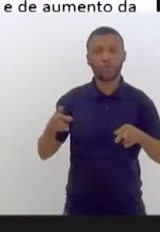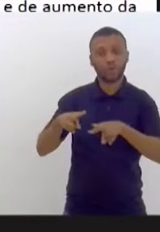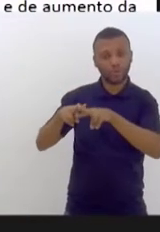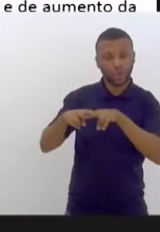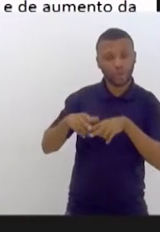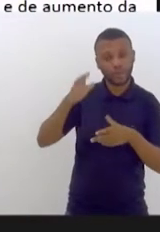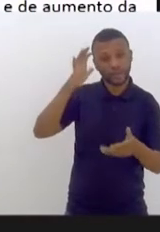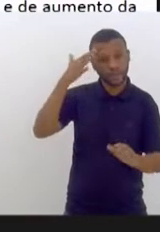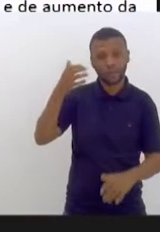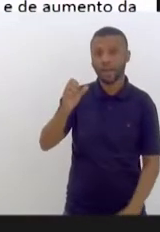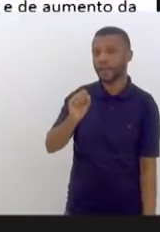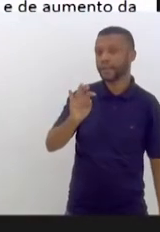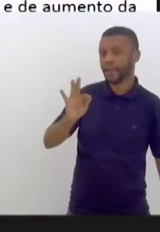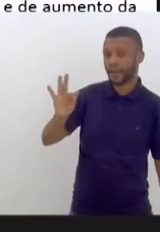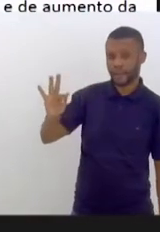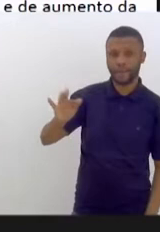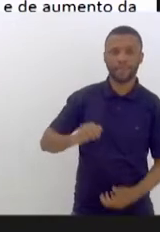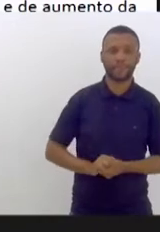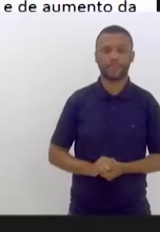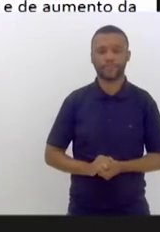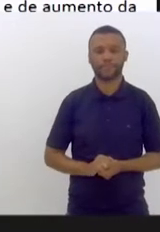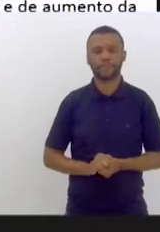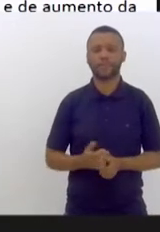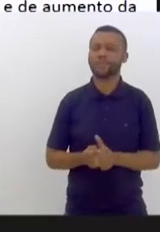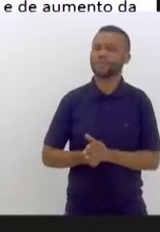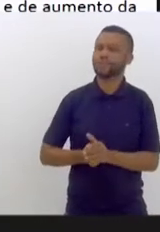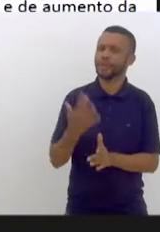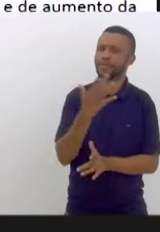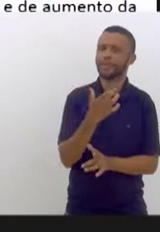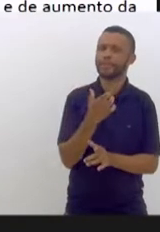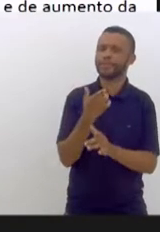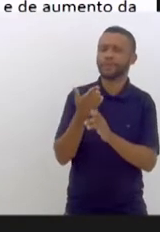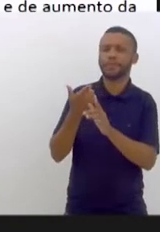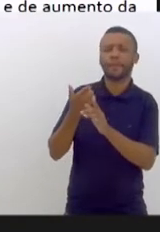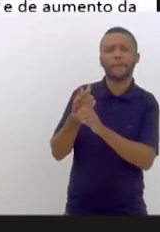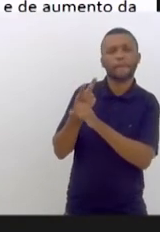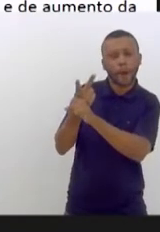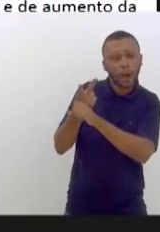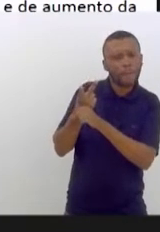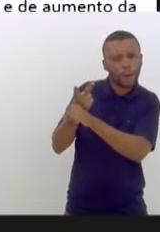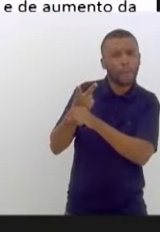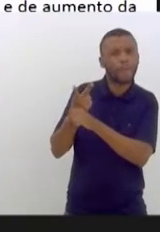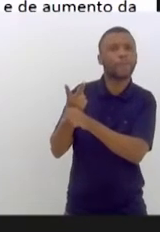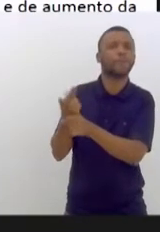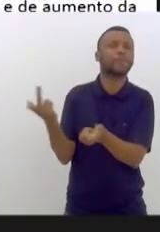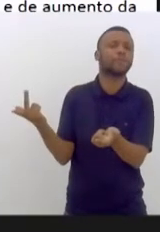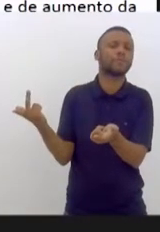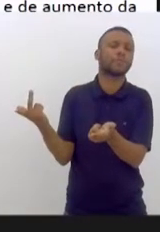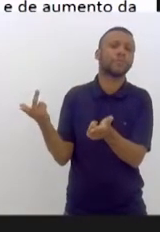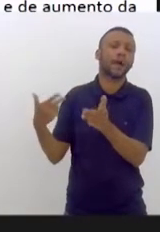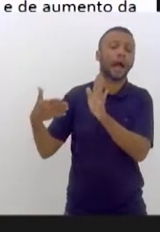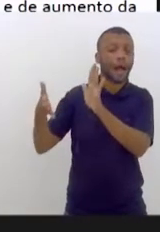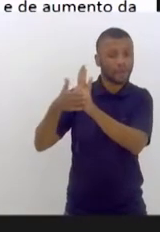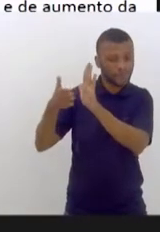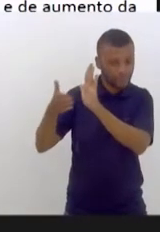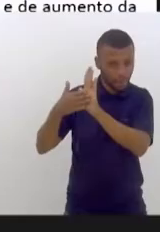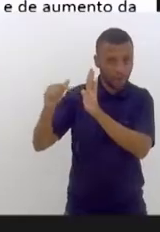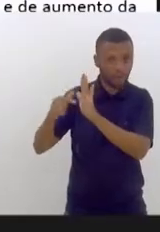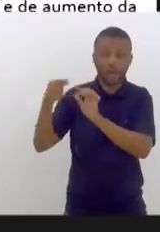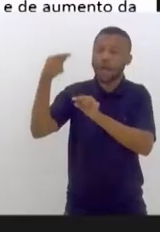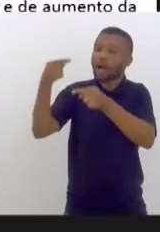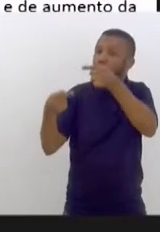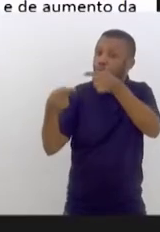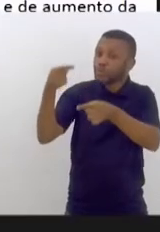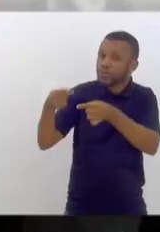Federal. Nós procuramos diversas vezes, estamos aqui à disposição, e inclusive a proposta aqui já seria discutir depois